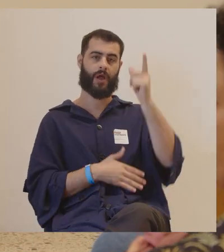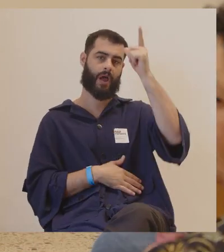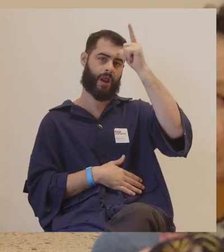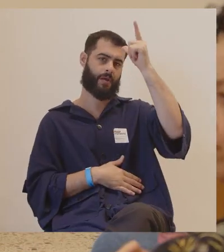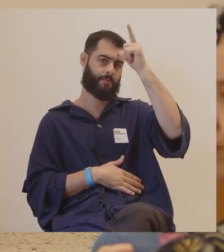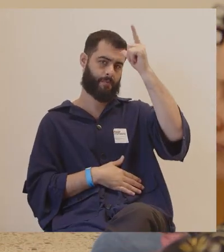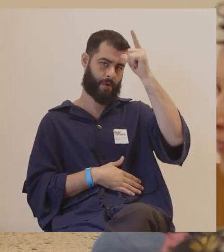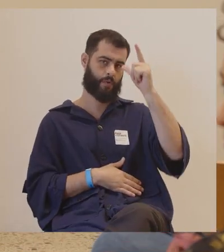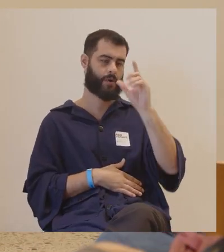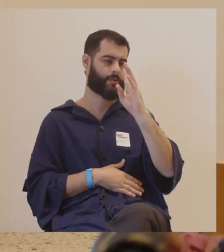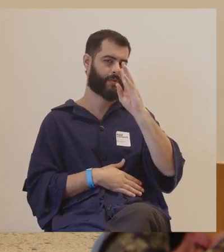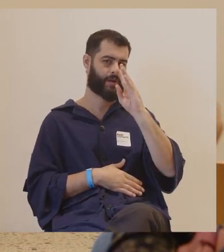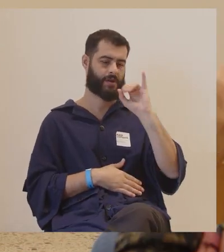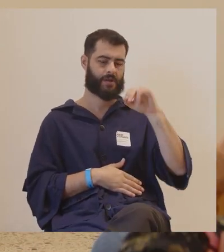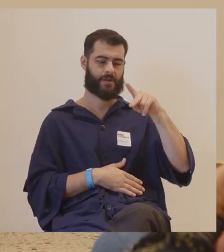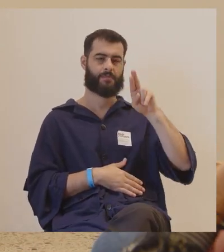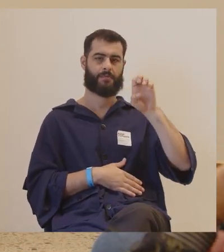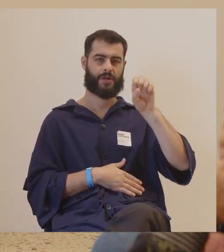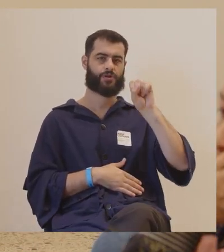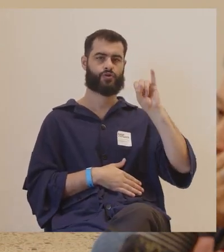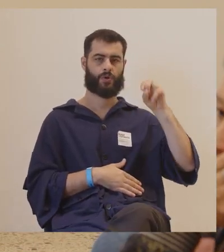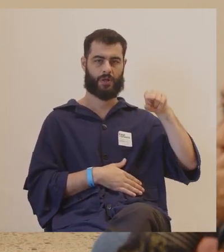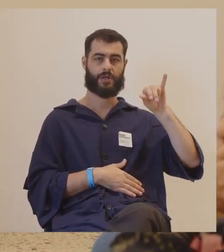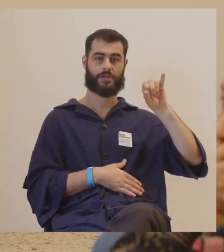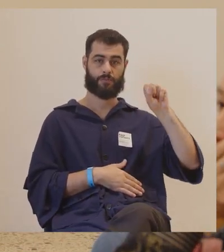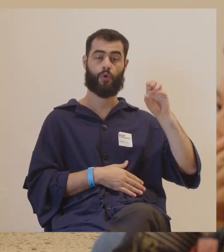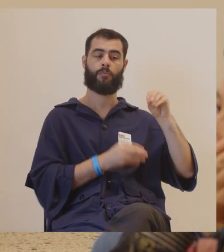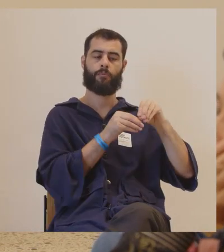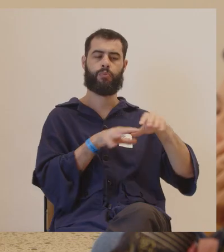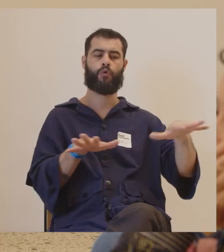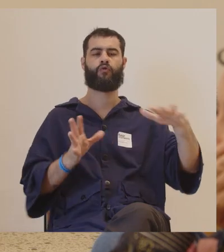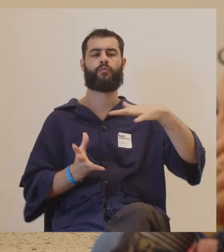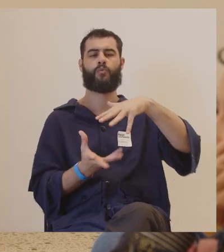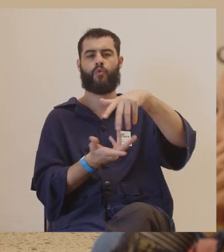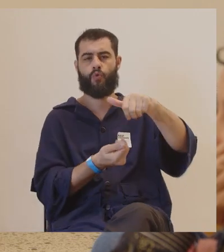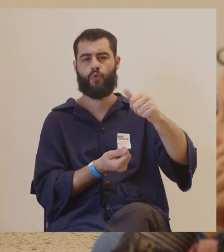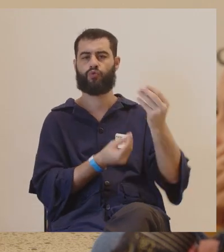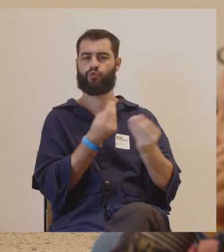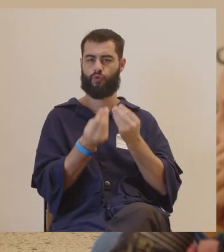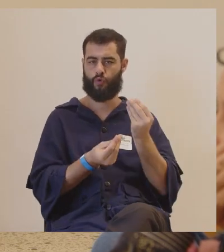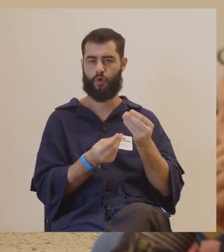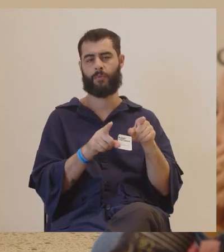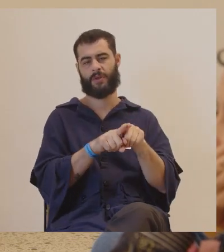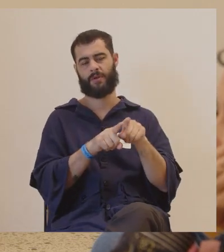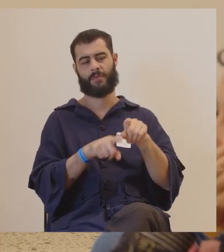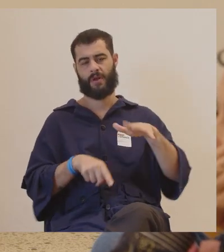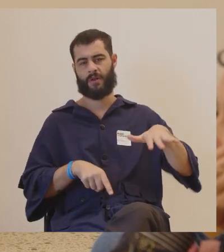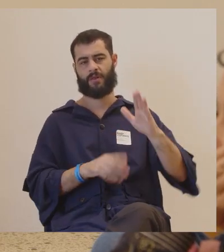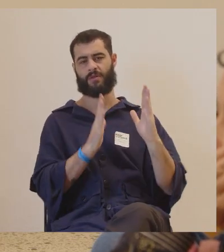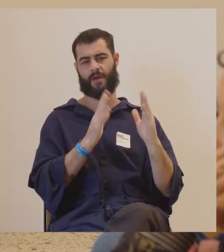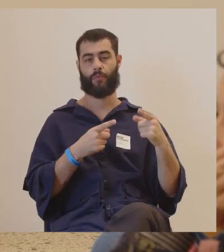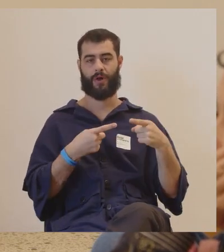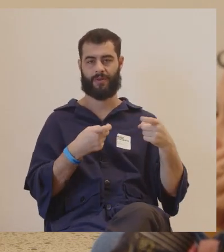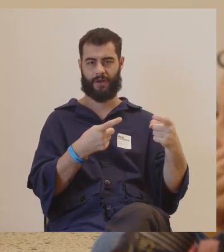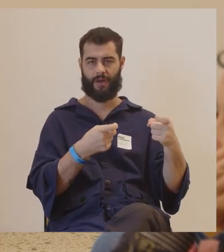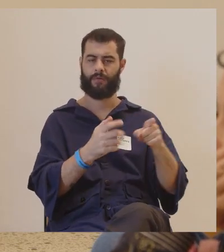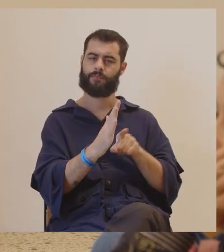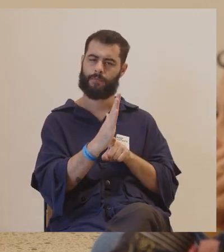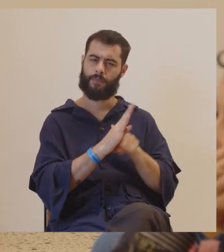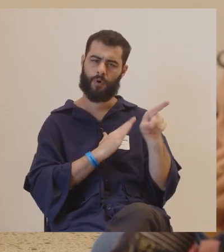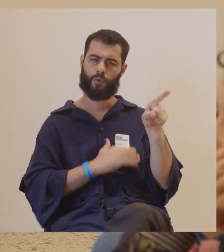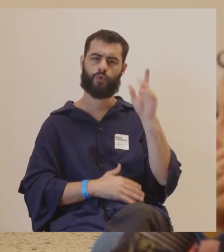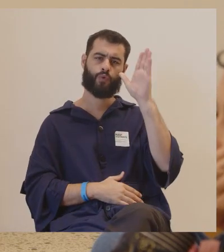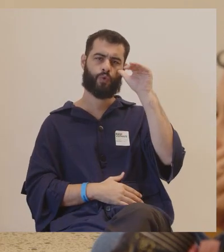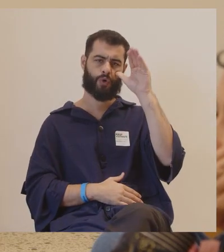enfim, o impacto no cinema não só alemão, mas mundial nesse contexto pós-guerra. Então, eu queria saber um pouquinho mais sobre a influência